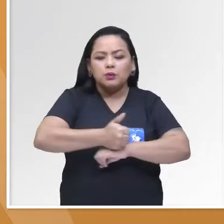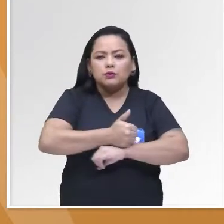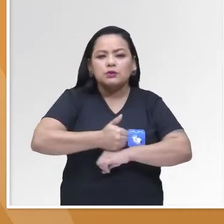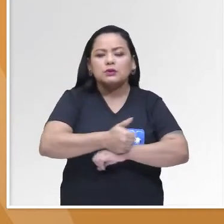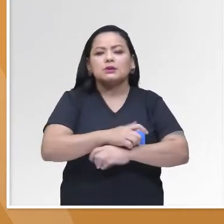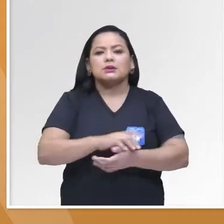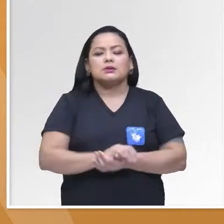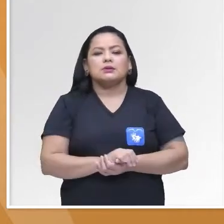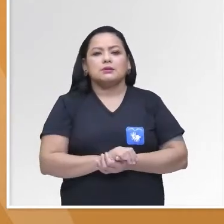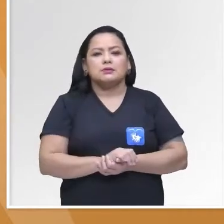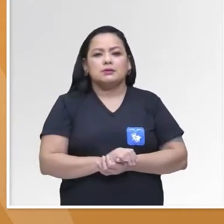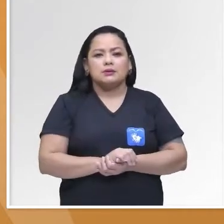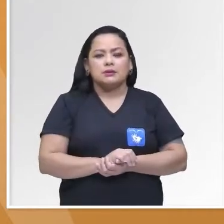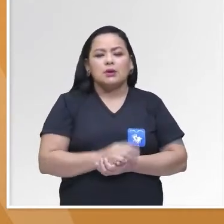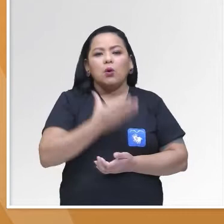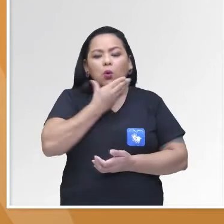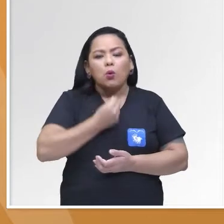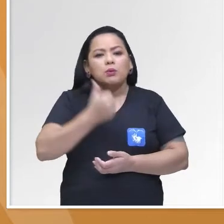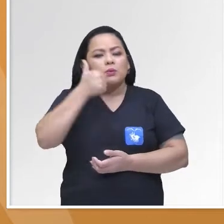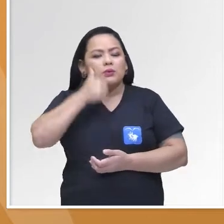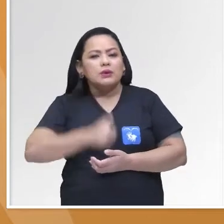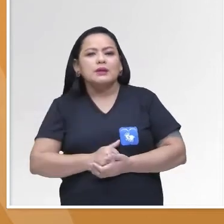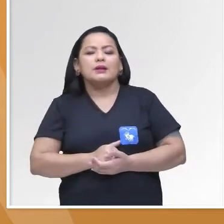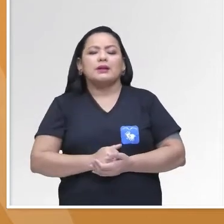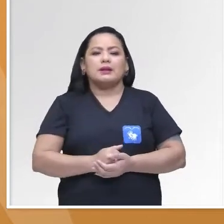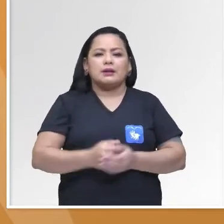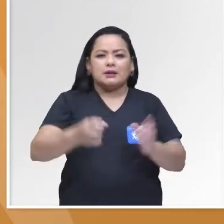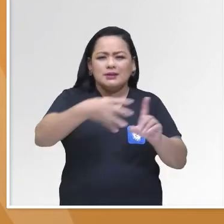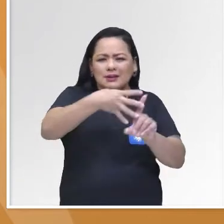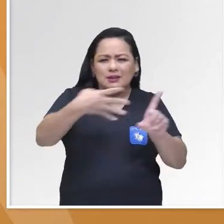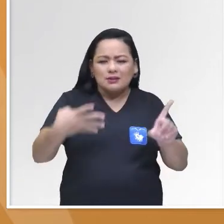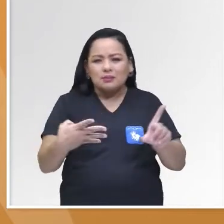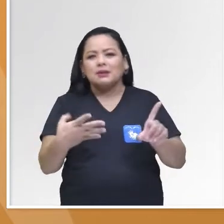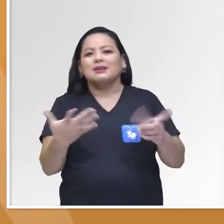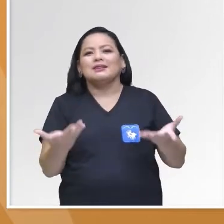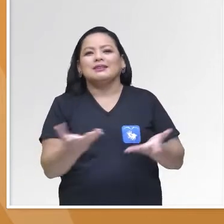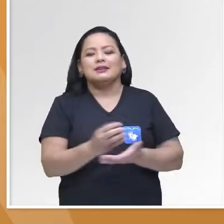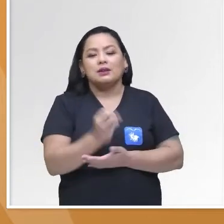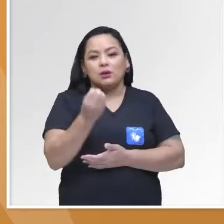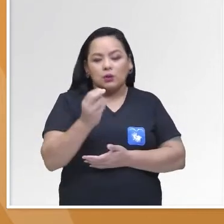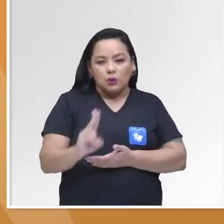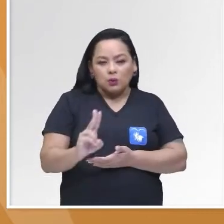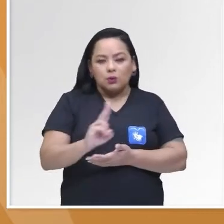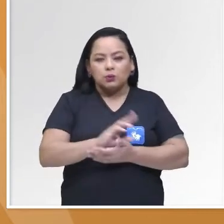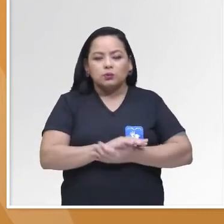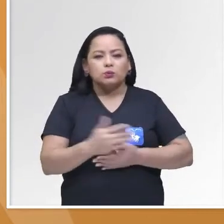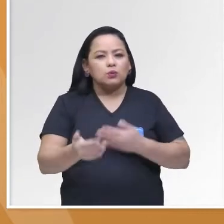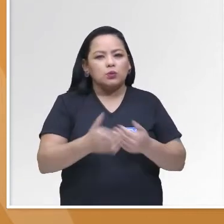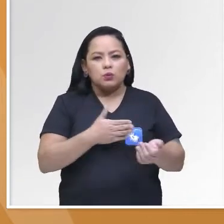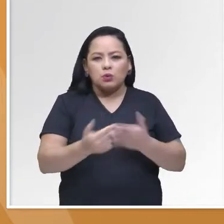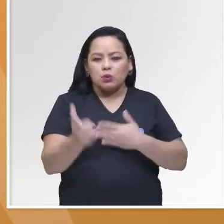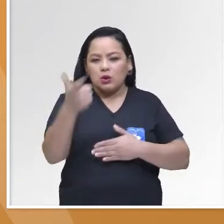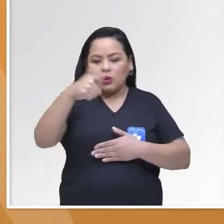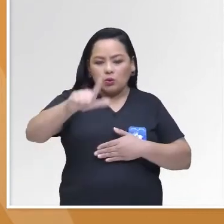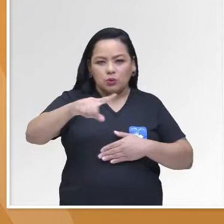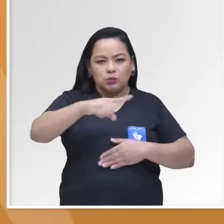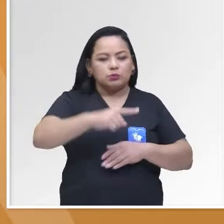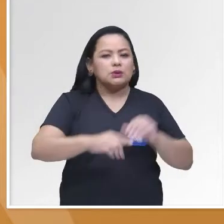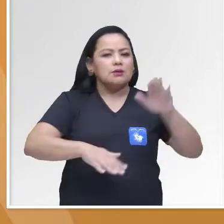profissão, gênero, orientação sexual ou qualquer outra